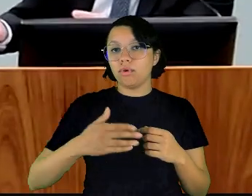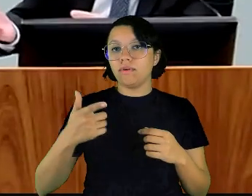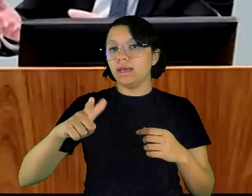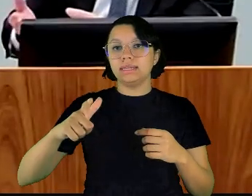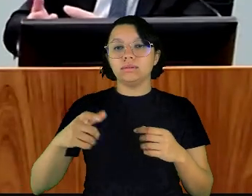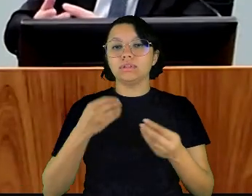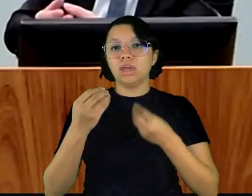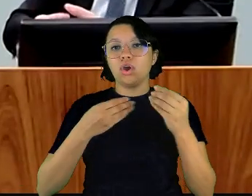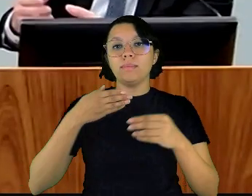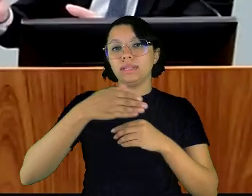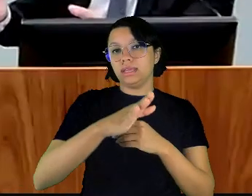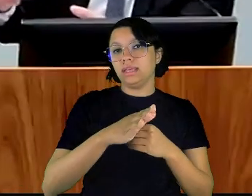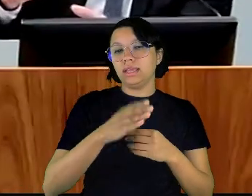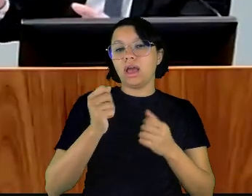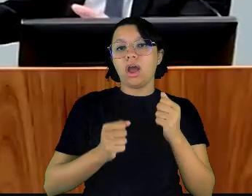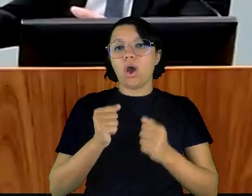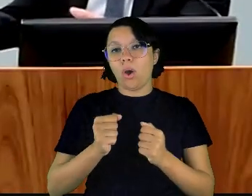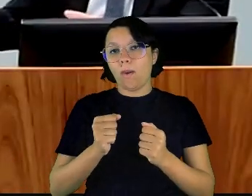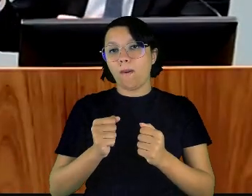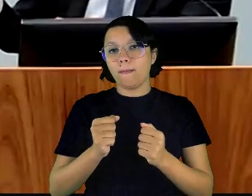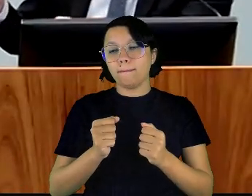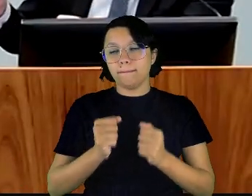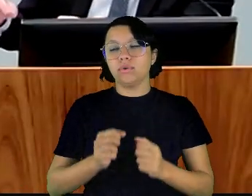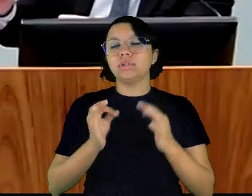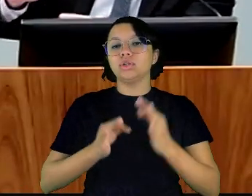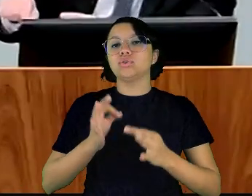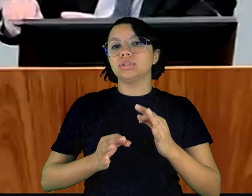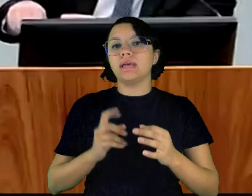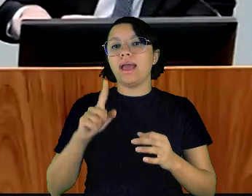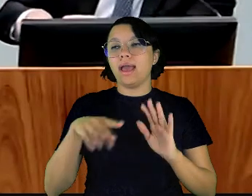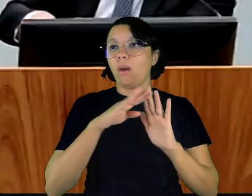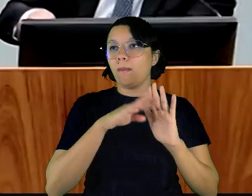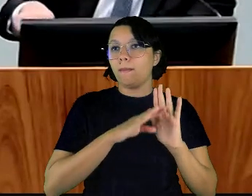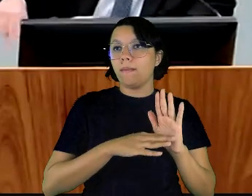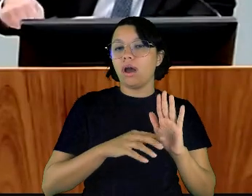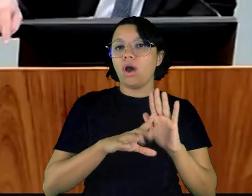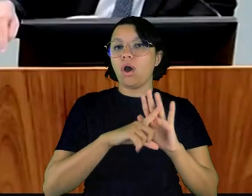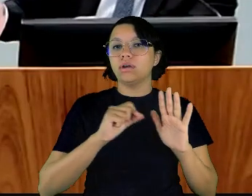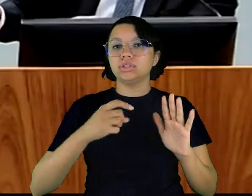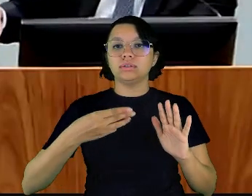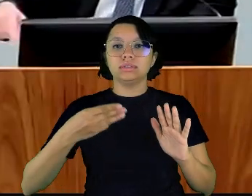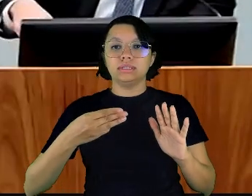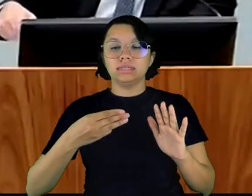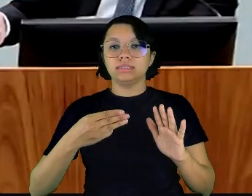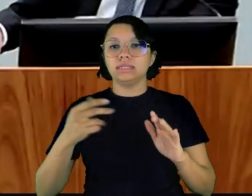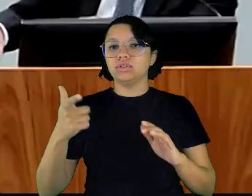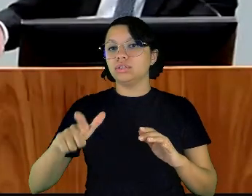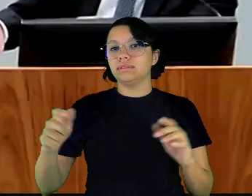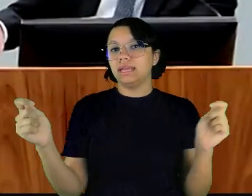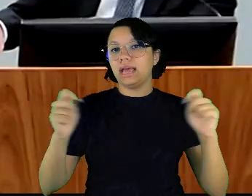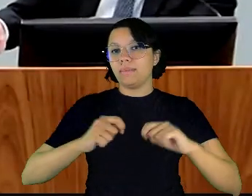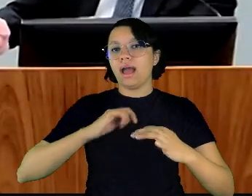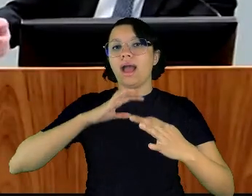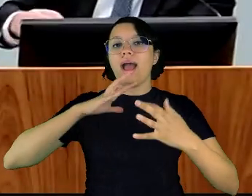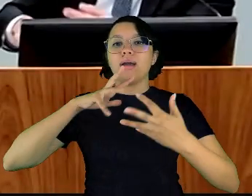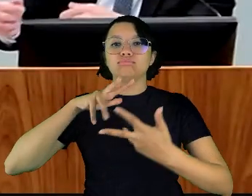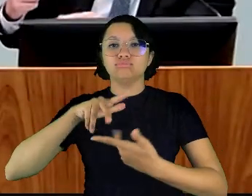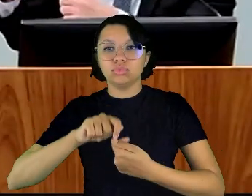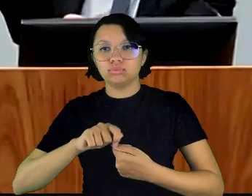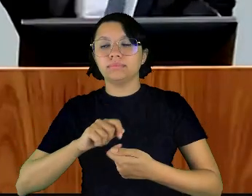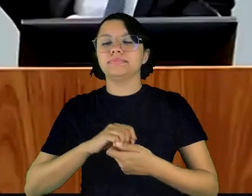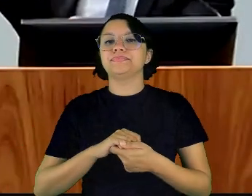Poder Judiciário, porque essa era uma hipótese do artigo 3º de incapacidade absoluta,